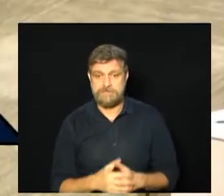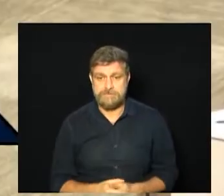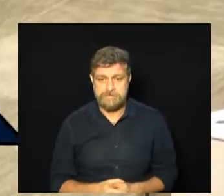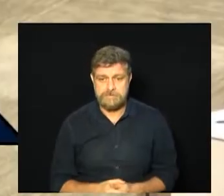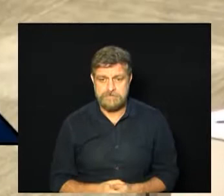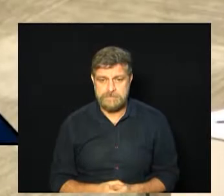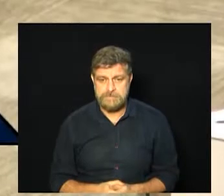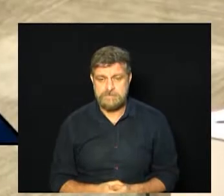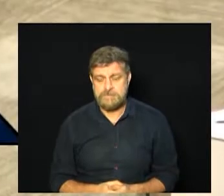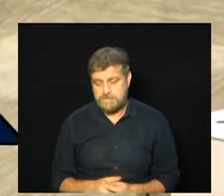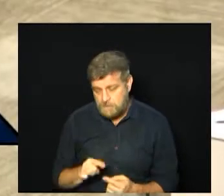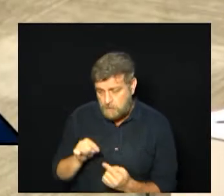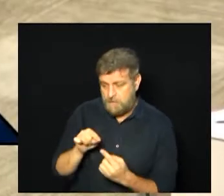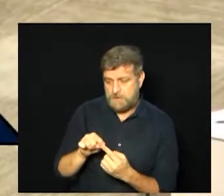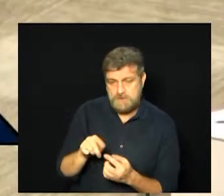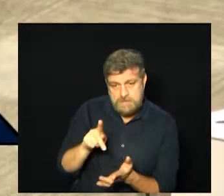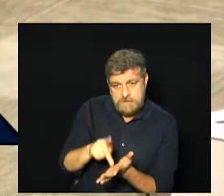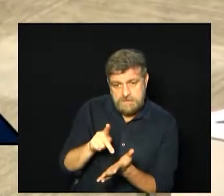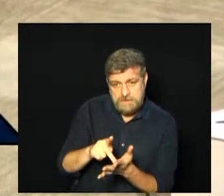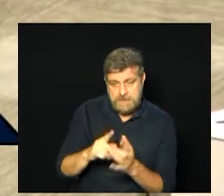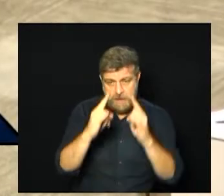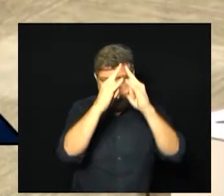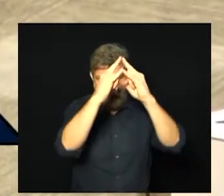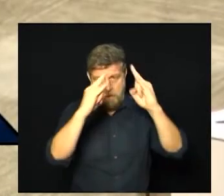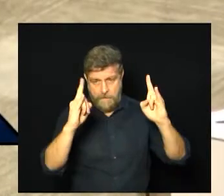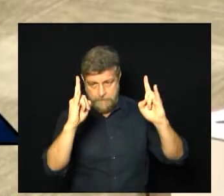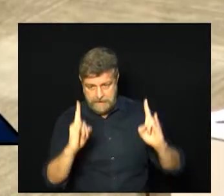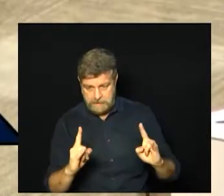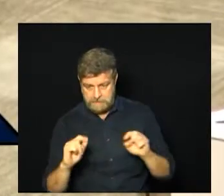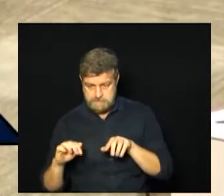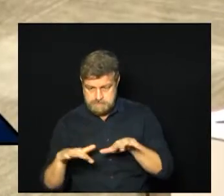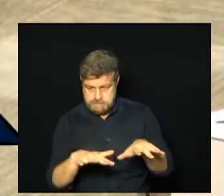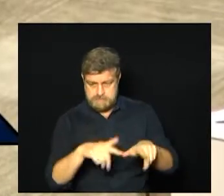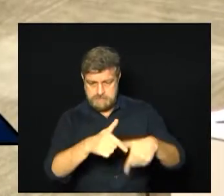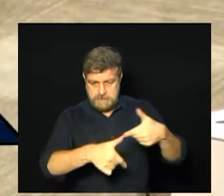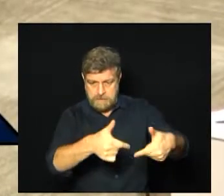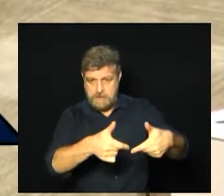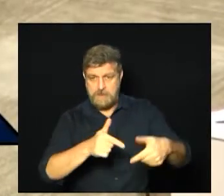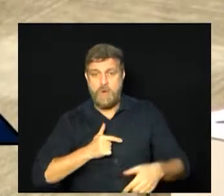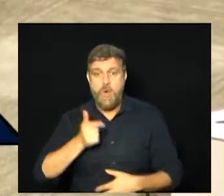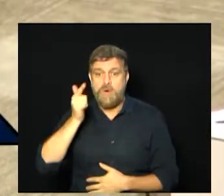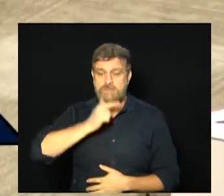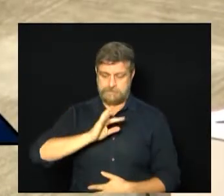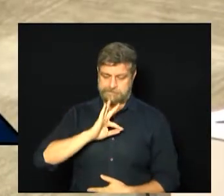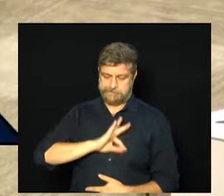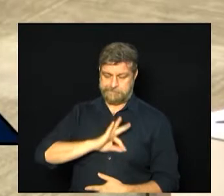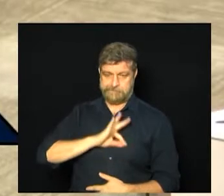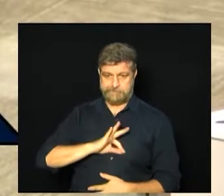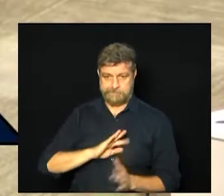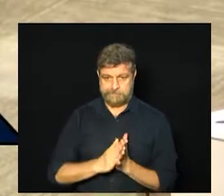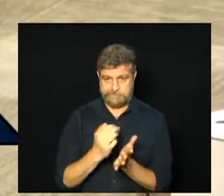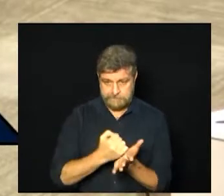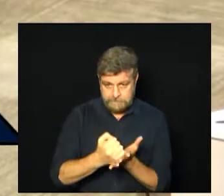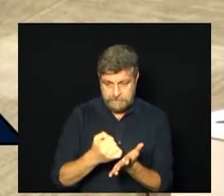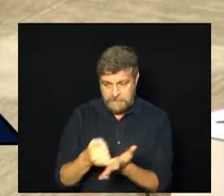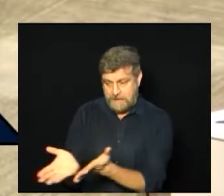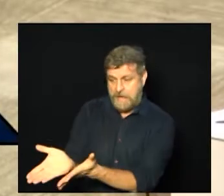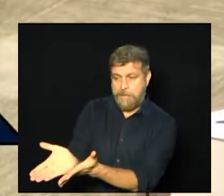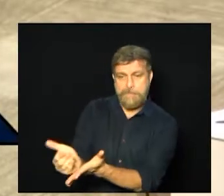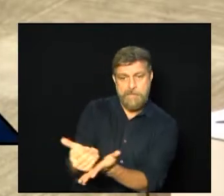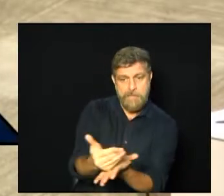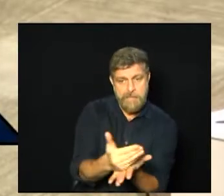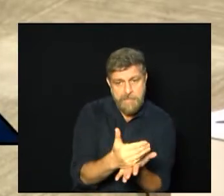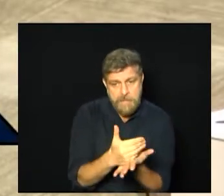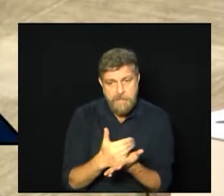Para que possa realmente esses galpões, barracões serem ocupados, com isso gerando impostos para o município